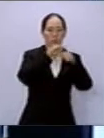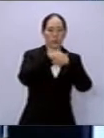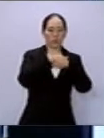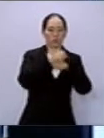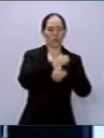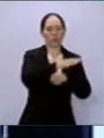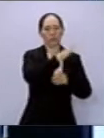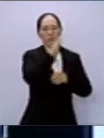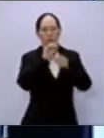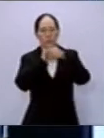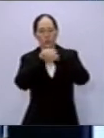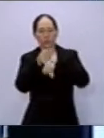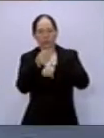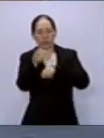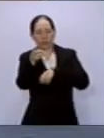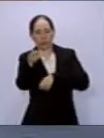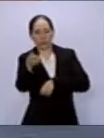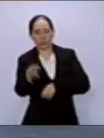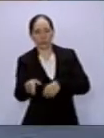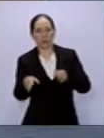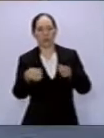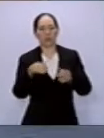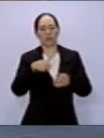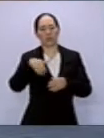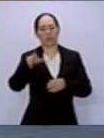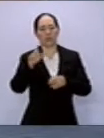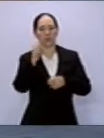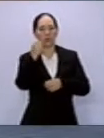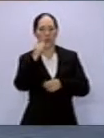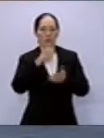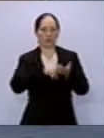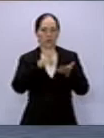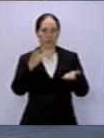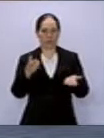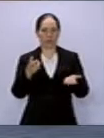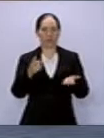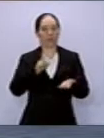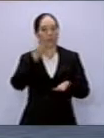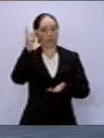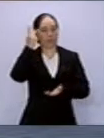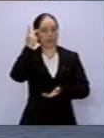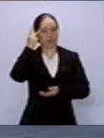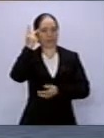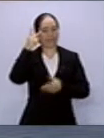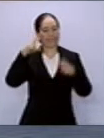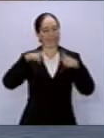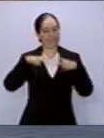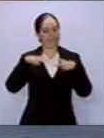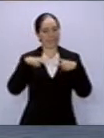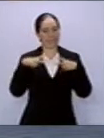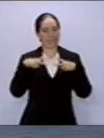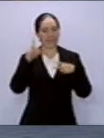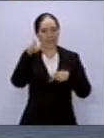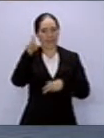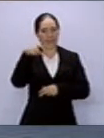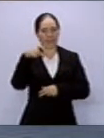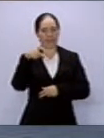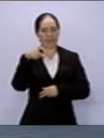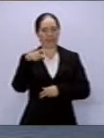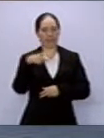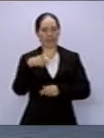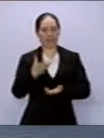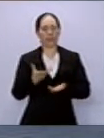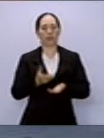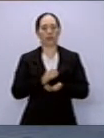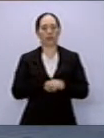uma hora da manhã isso no Hospital São Luiz do Morumbi no plano de saúde privada e transporte pode